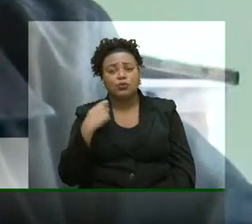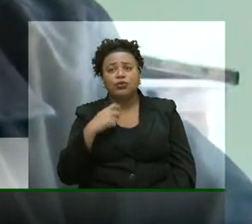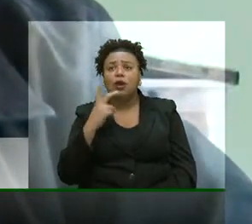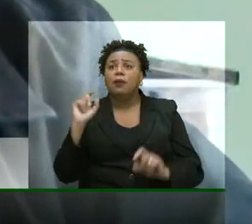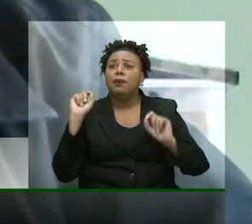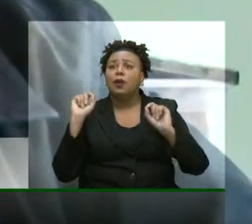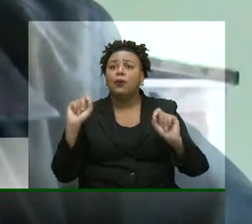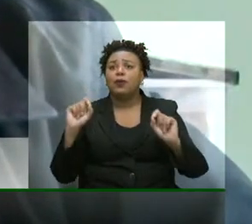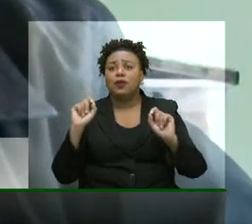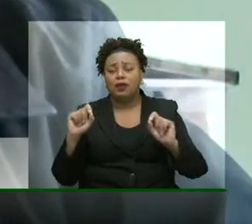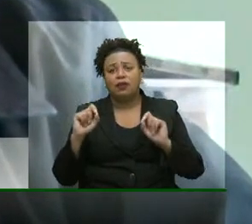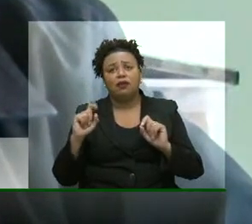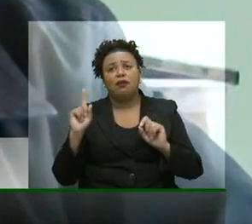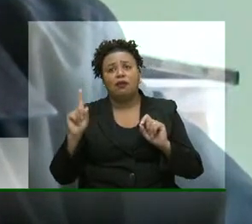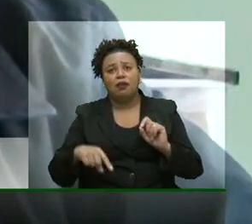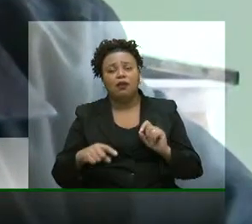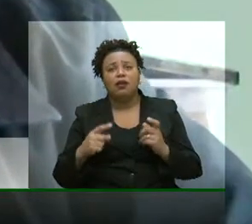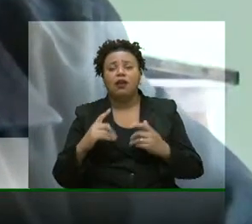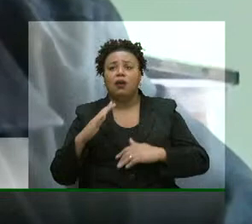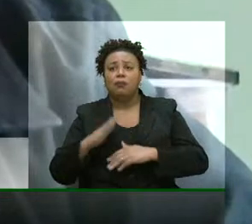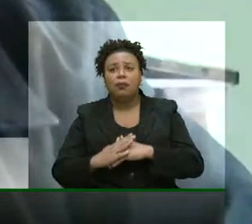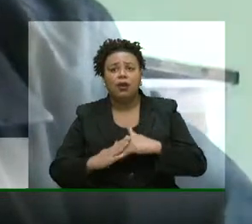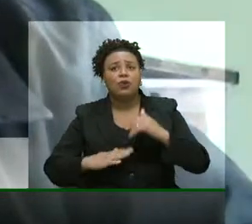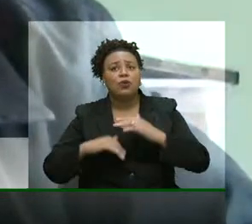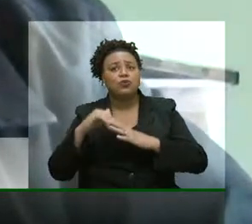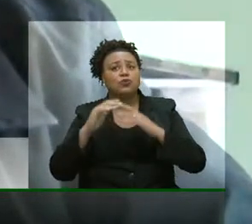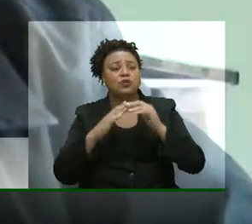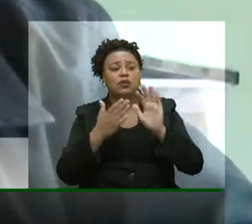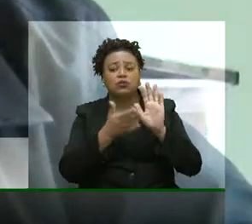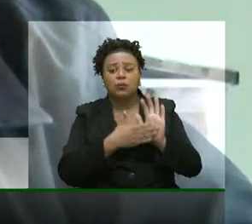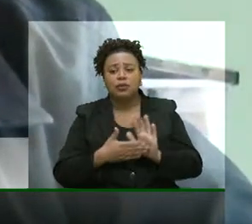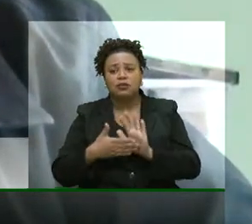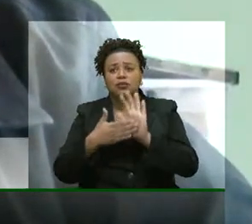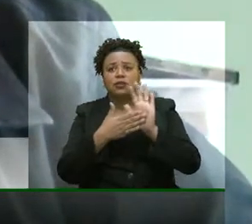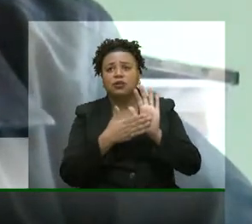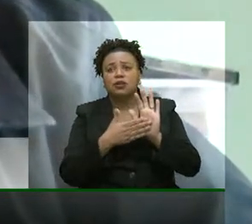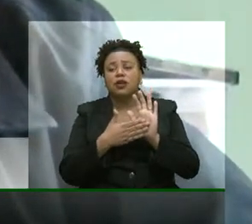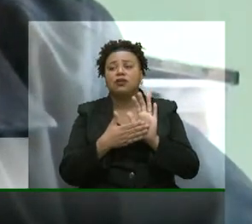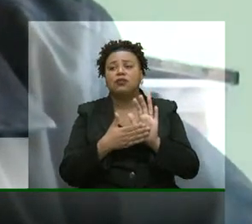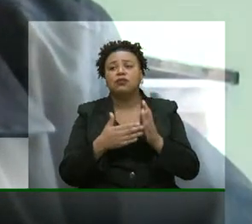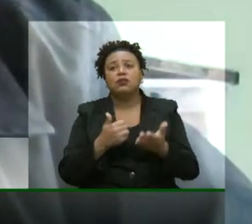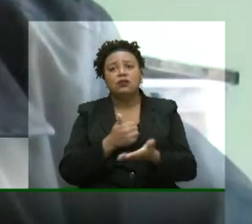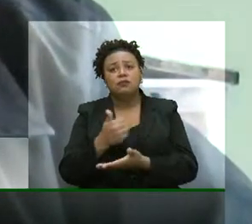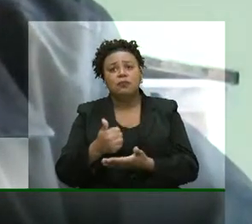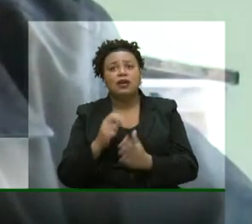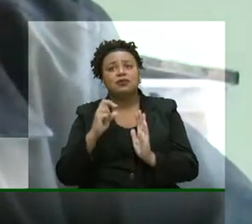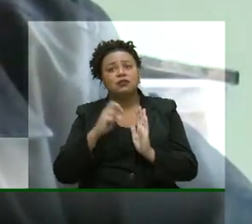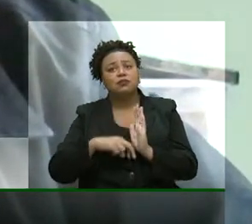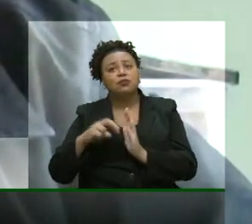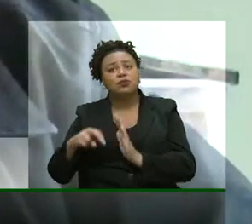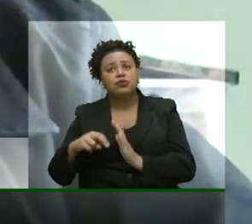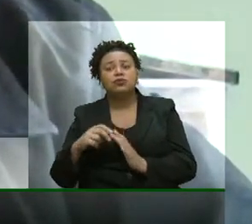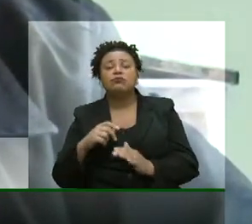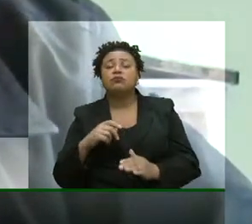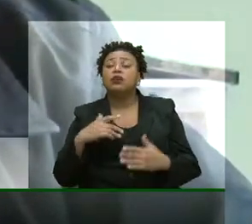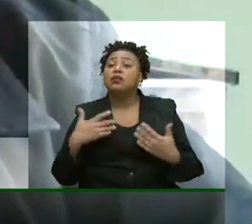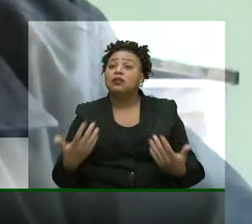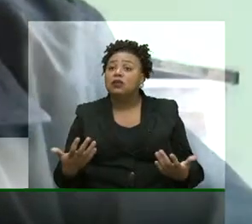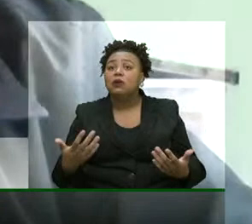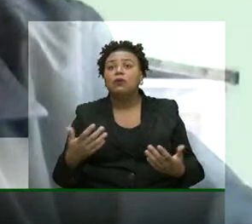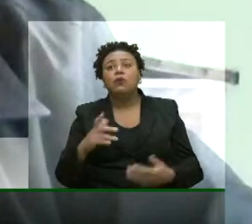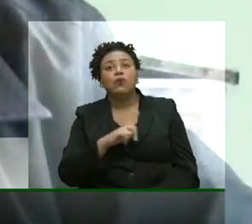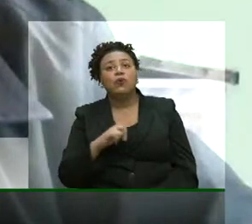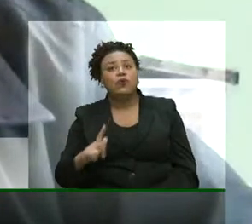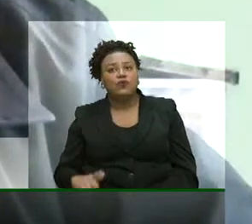tratar de uma construção, de uma proposta, de uma nova matriz tributária para o estado do Rio Grande do Sul. Pois bem,